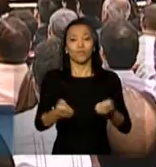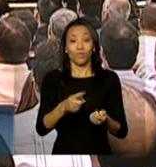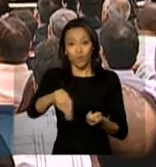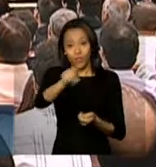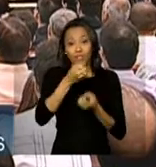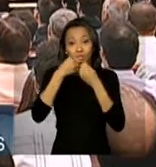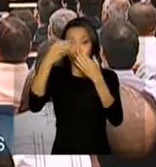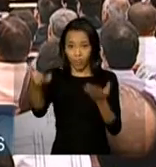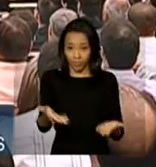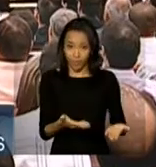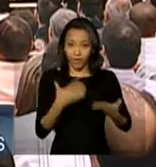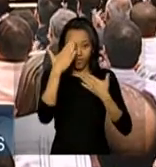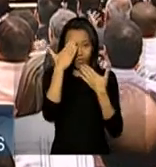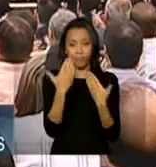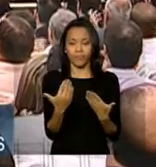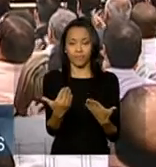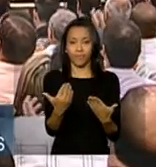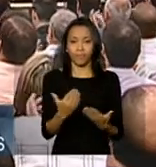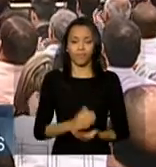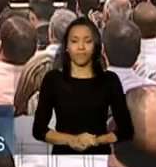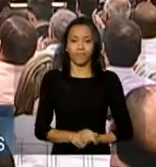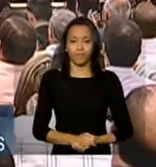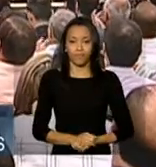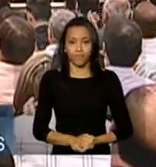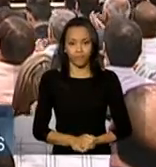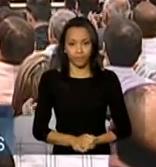muito bem-vindos. Muito obrigado.